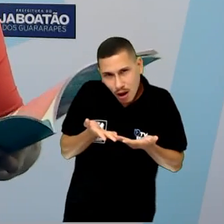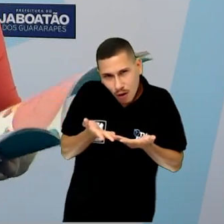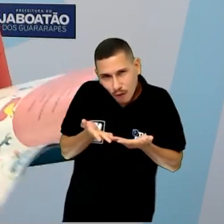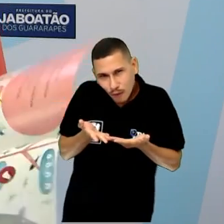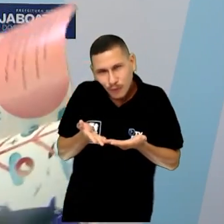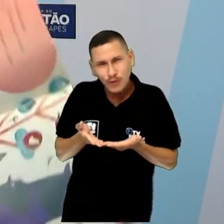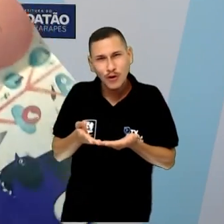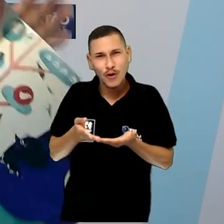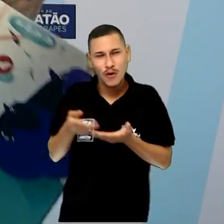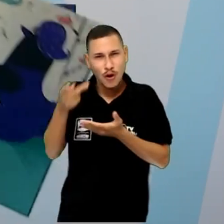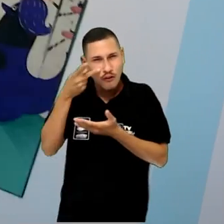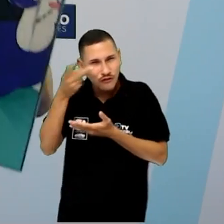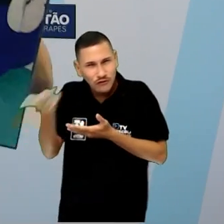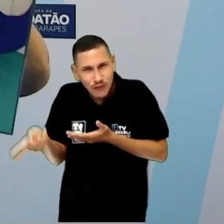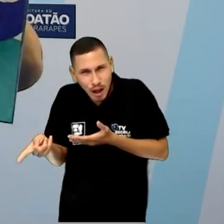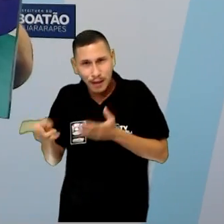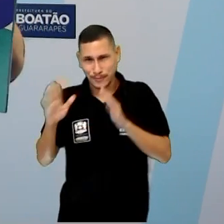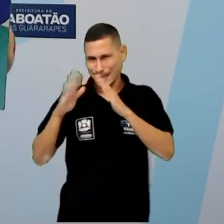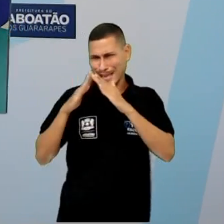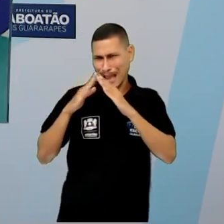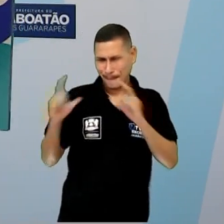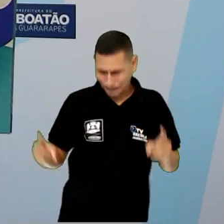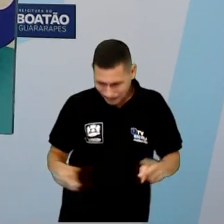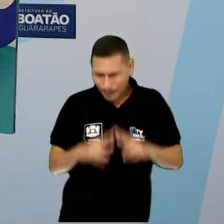Paris e aprimorar o seu canto.